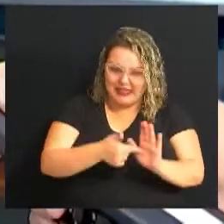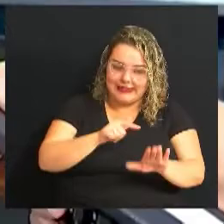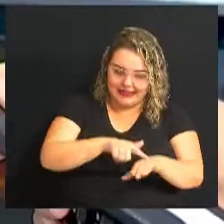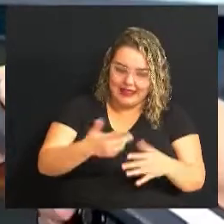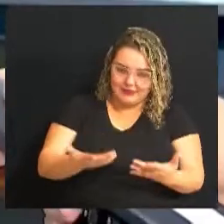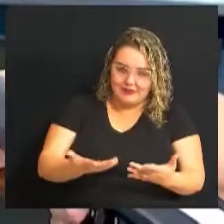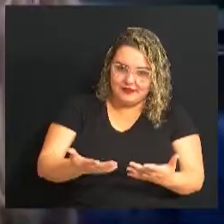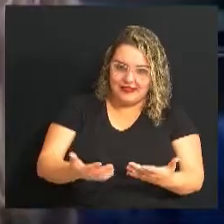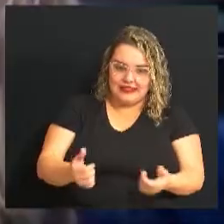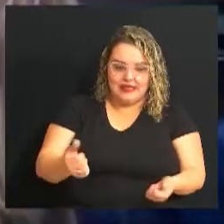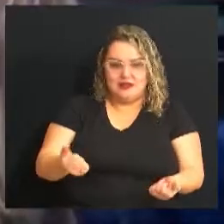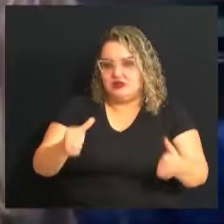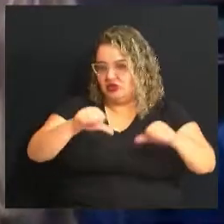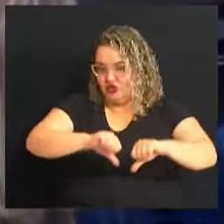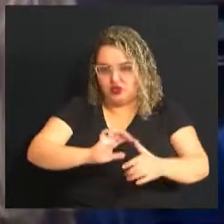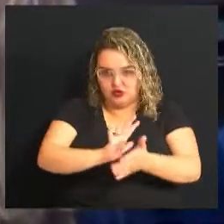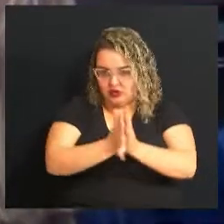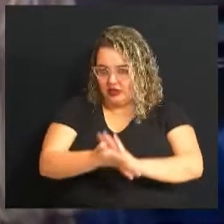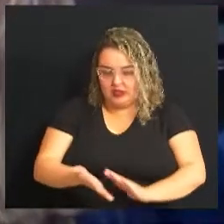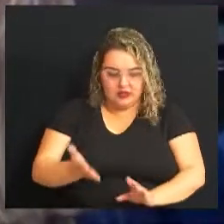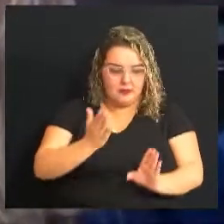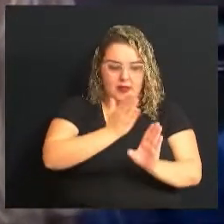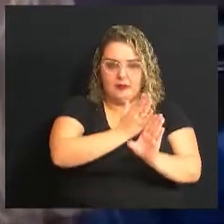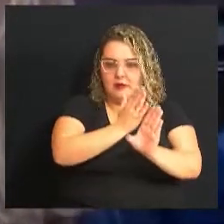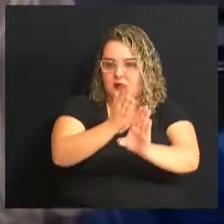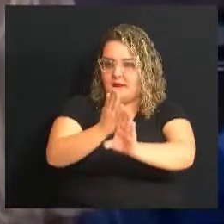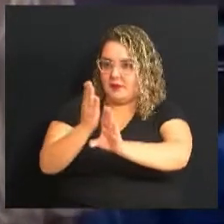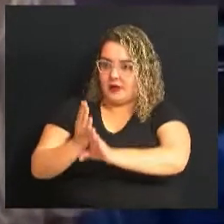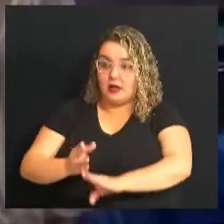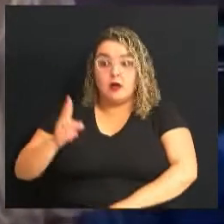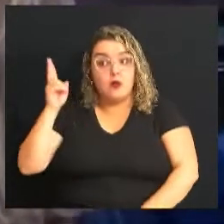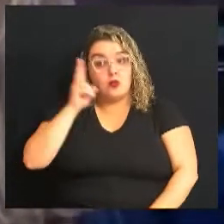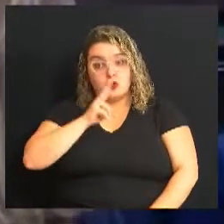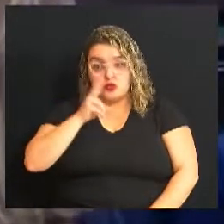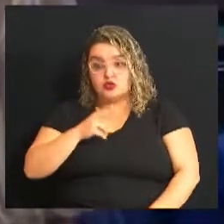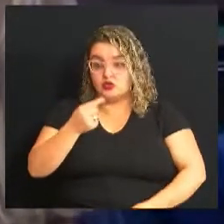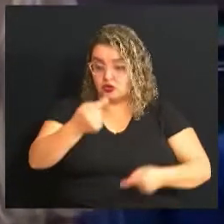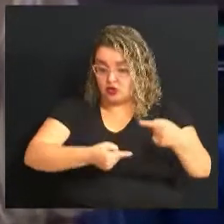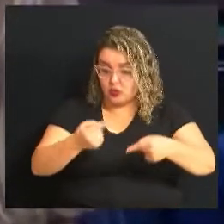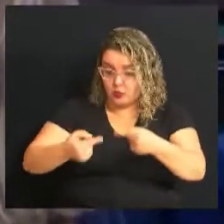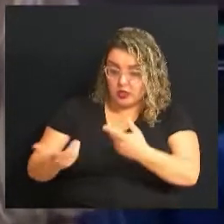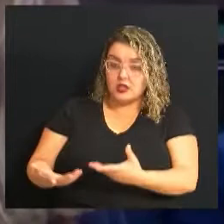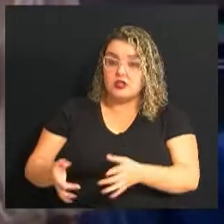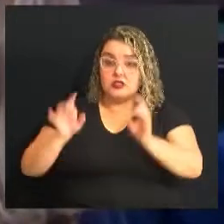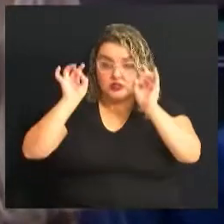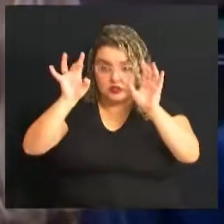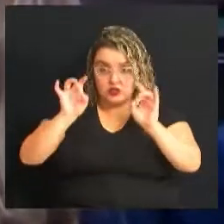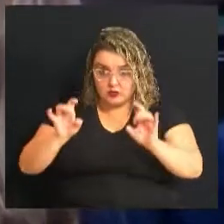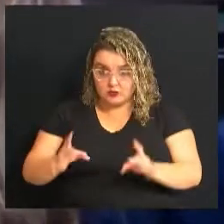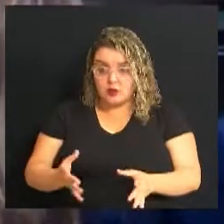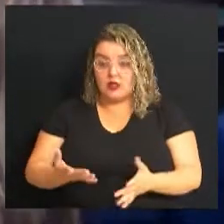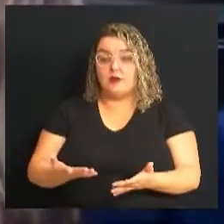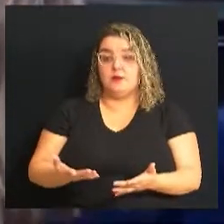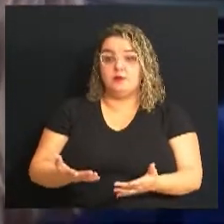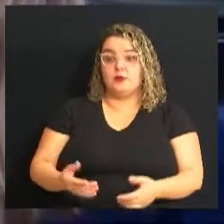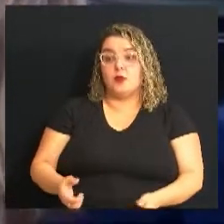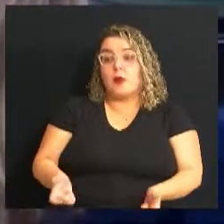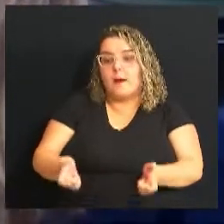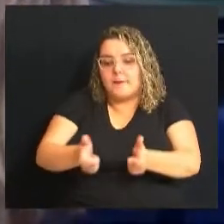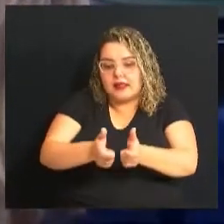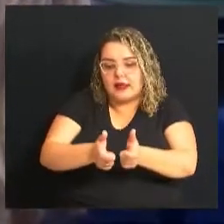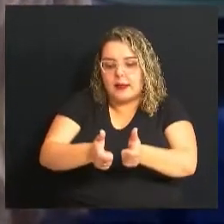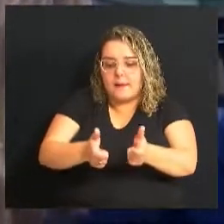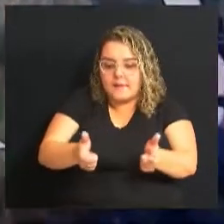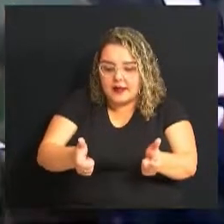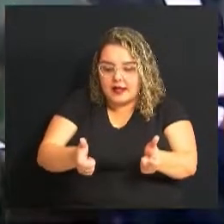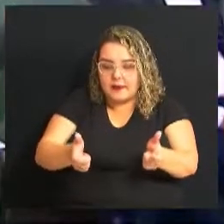encontro dessa necessidade de retomar urgentemente a competitividade, especialmente com foco na micro, pequena e média empresas. São